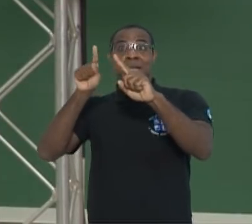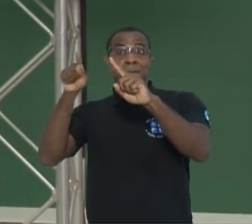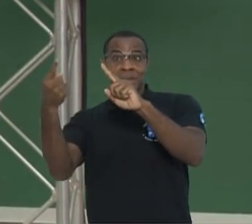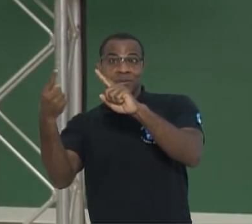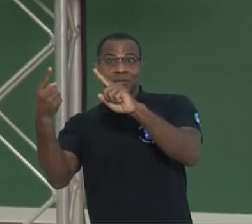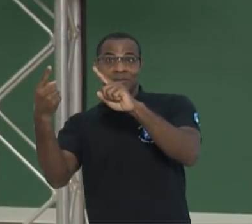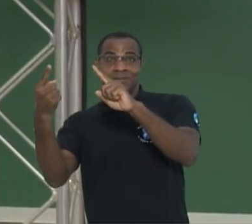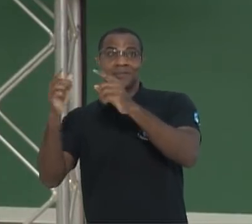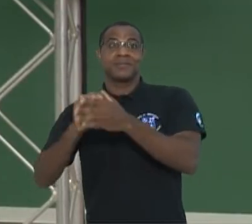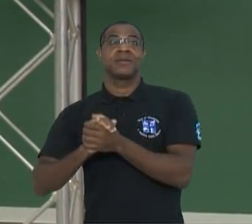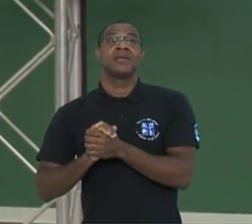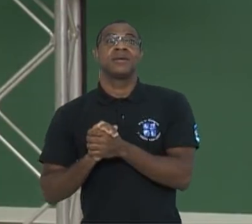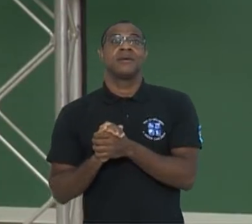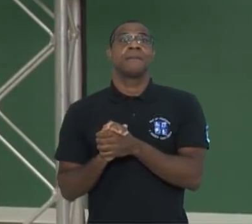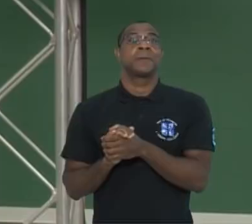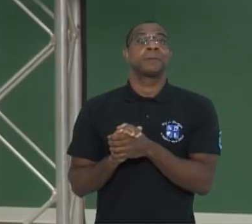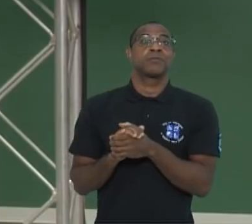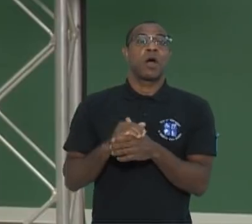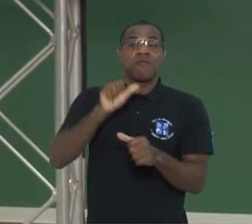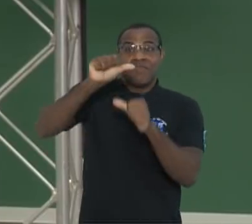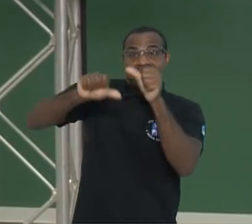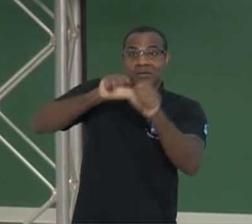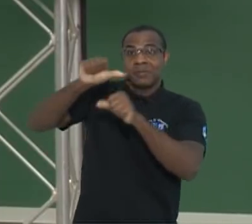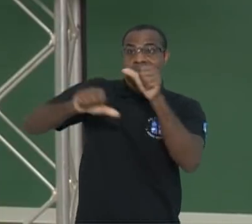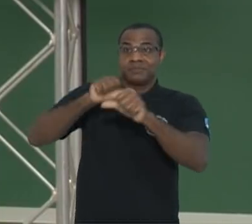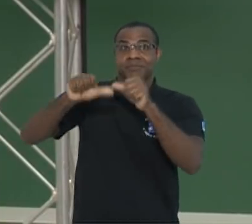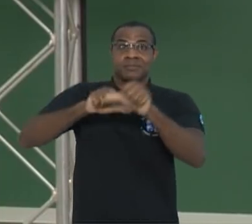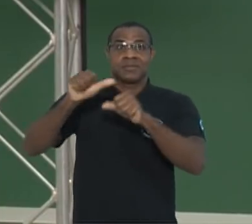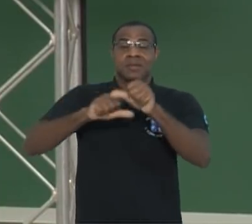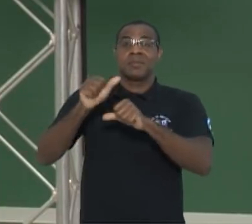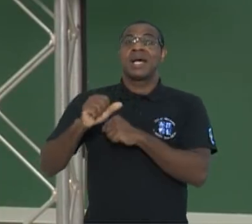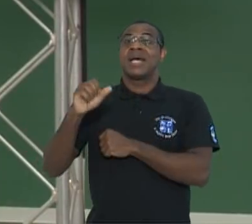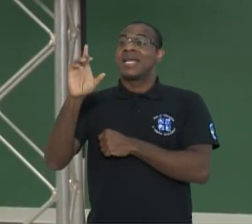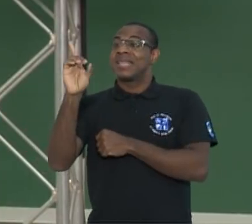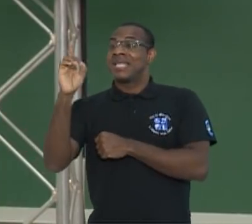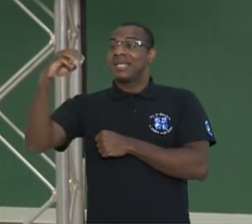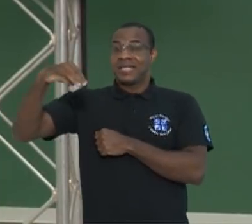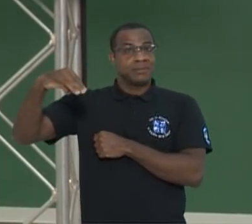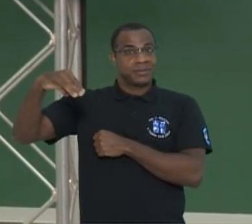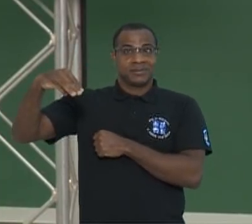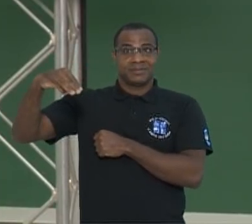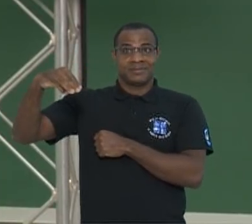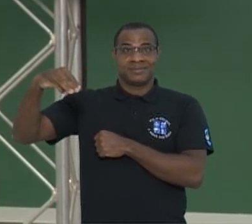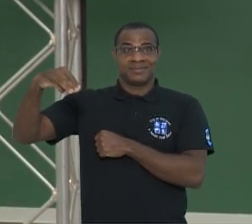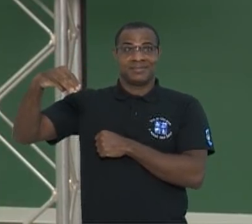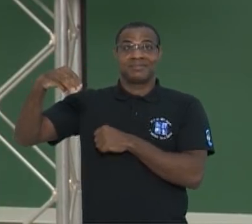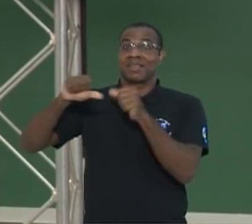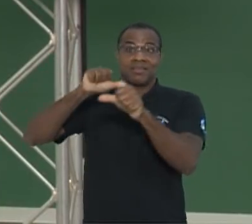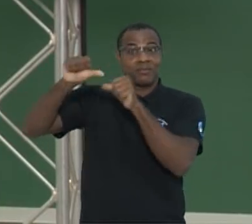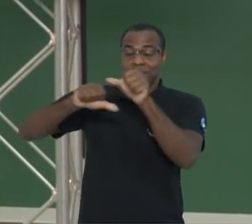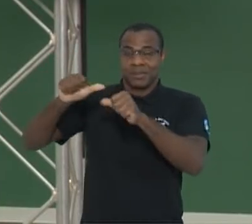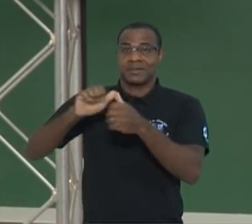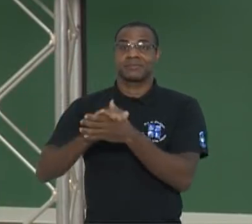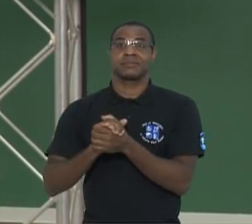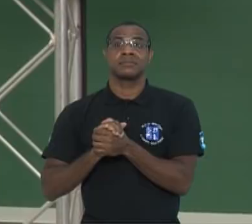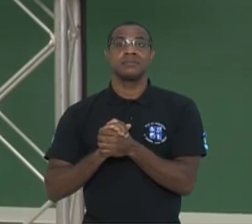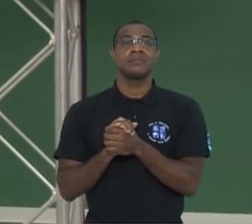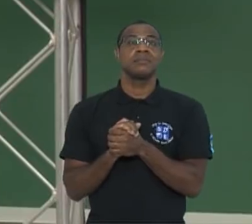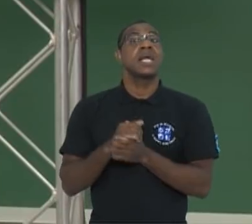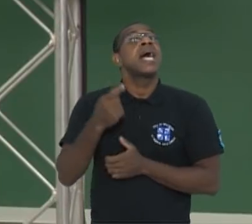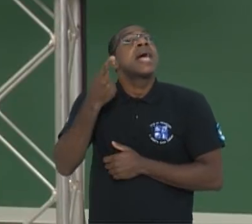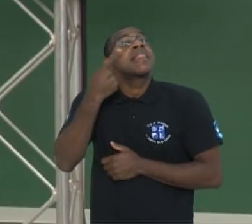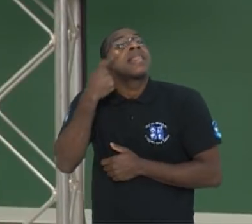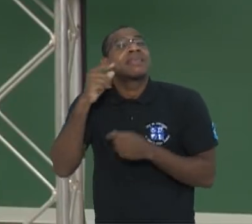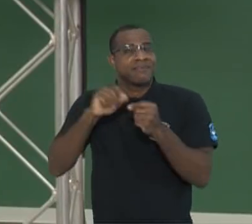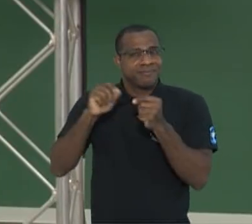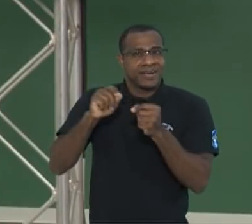4,6 metros cúbicos. Vou transformar para decímetro cúbico. É a mesma coisa, né? Tentem fazer vocês aí e a gente